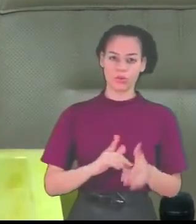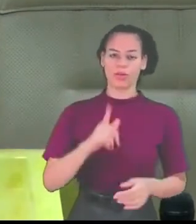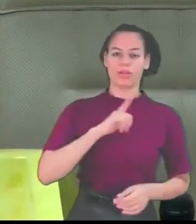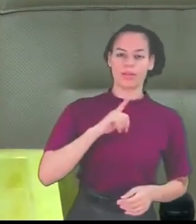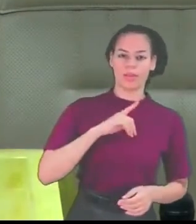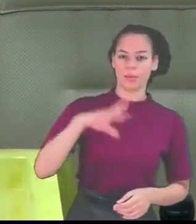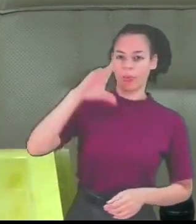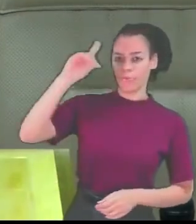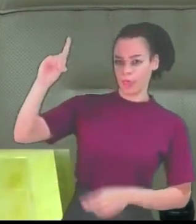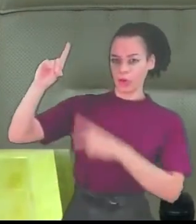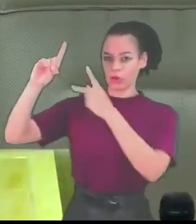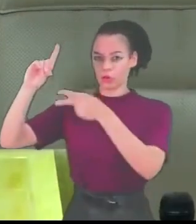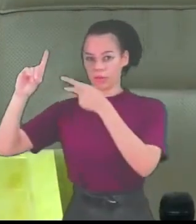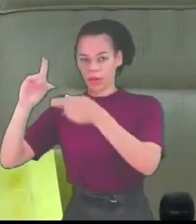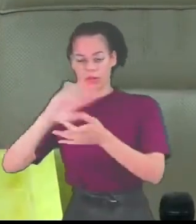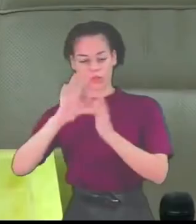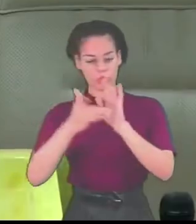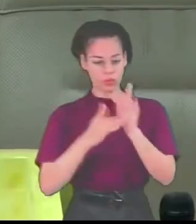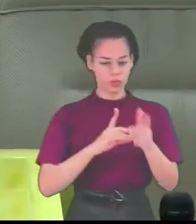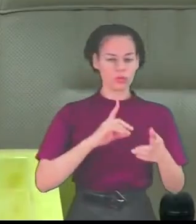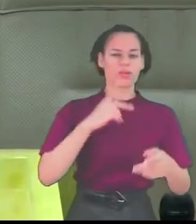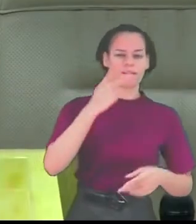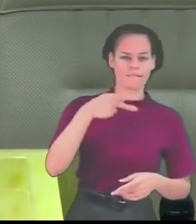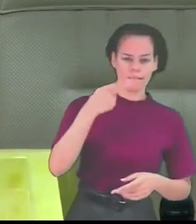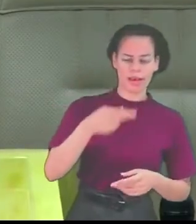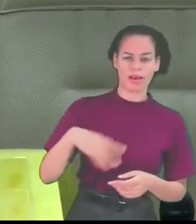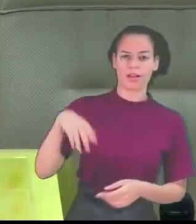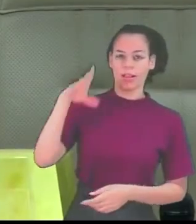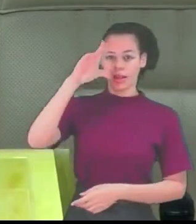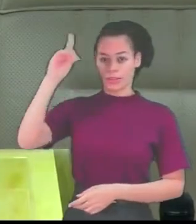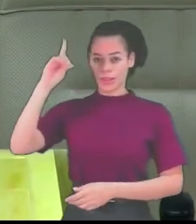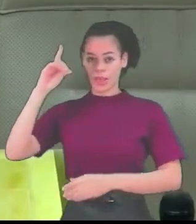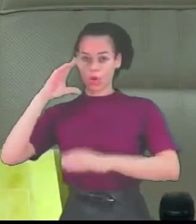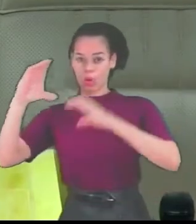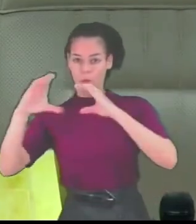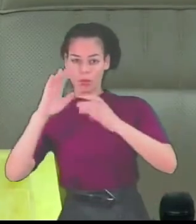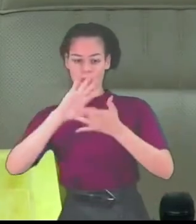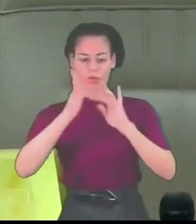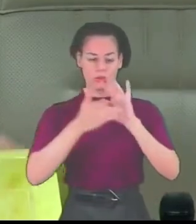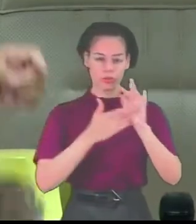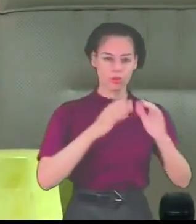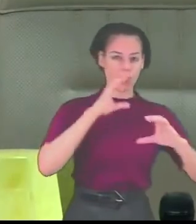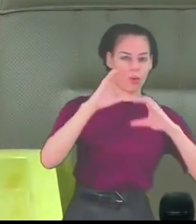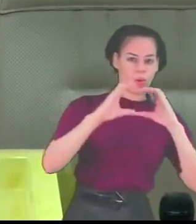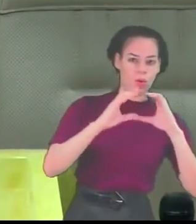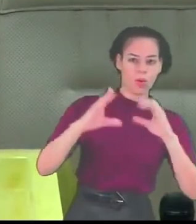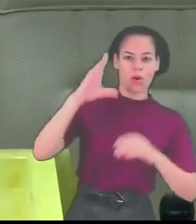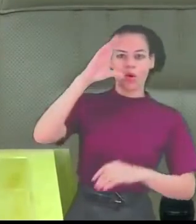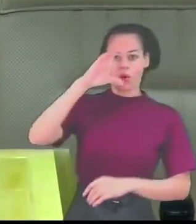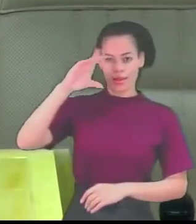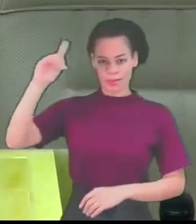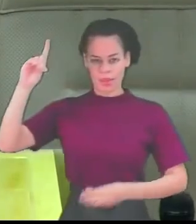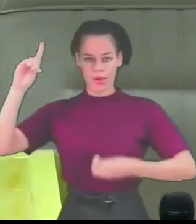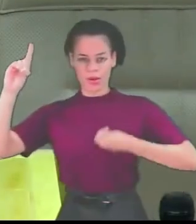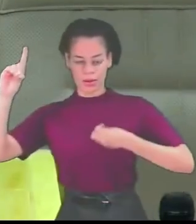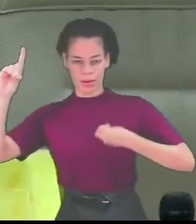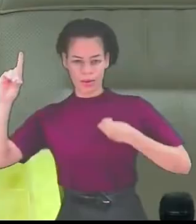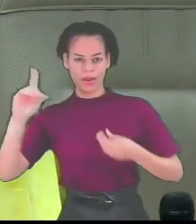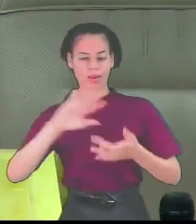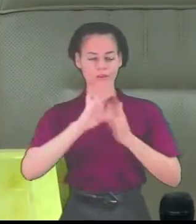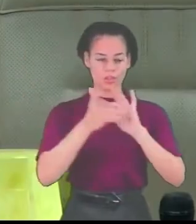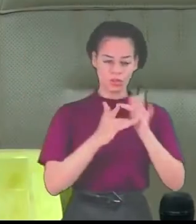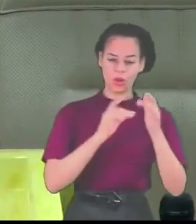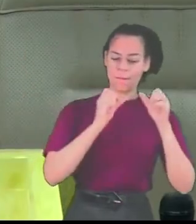filho se comunica Deus se comunica o seu pai está presente o filho tá presente o pai pode o filho